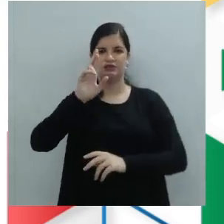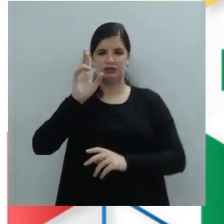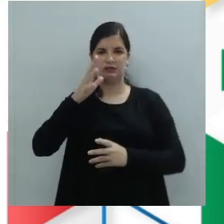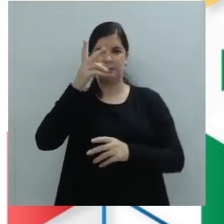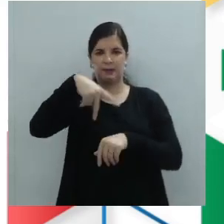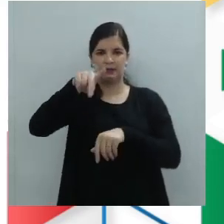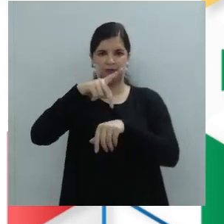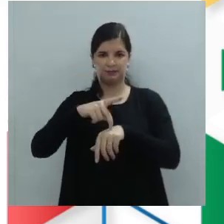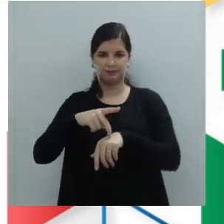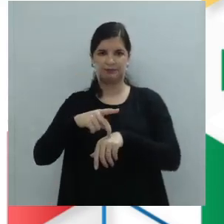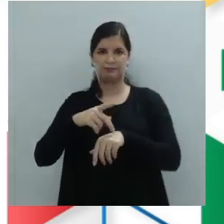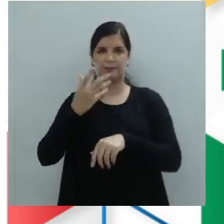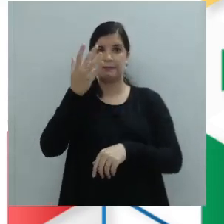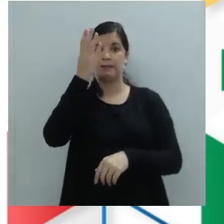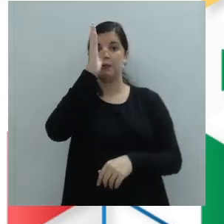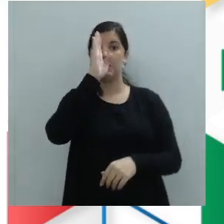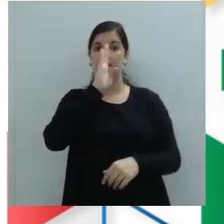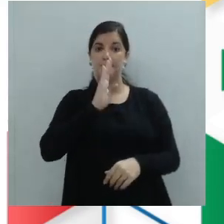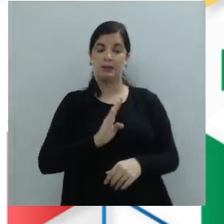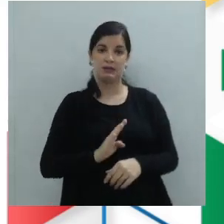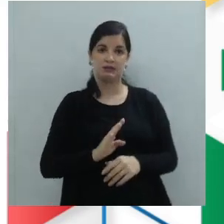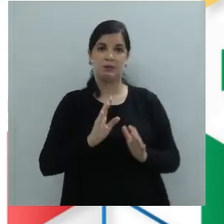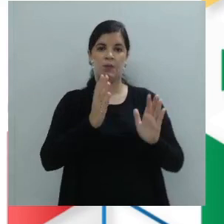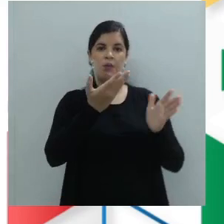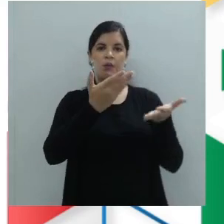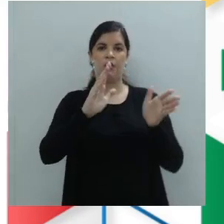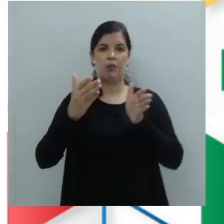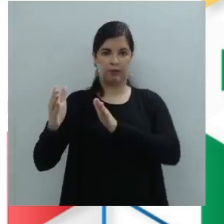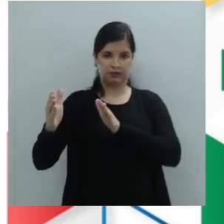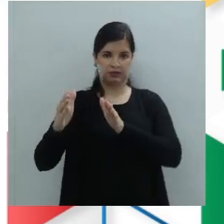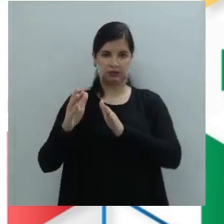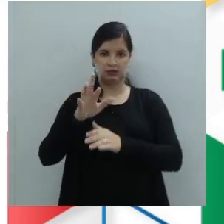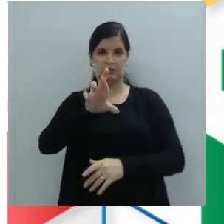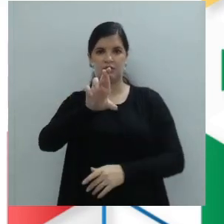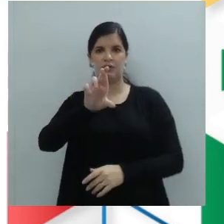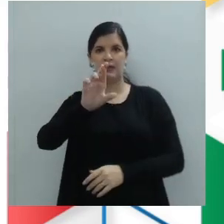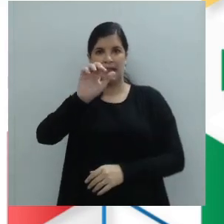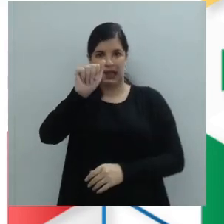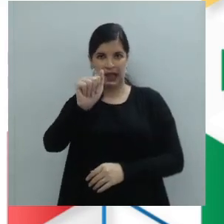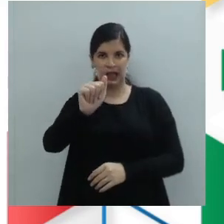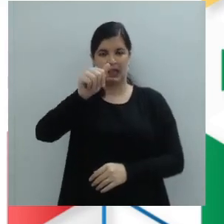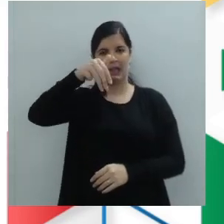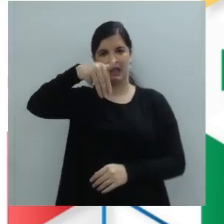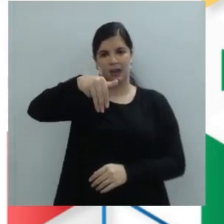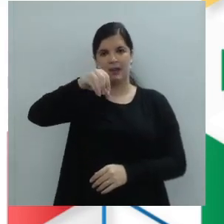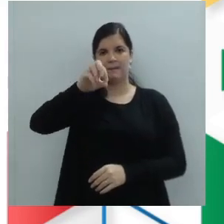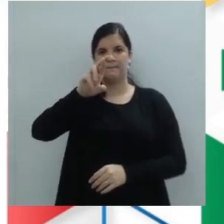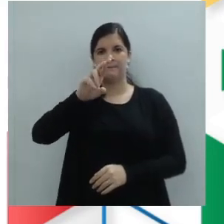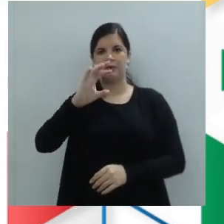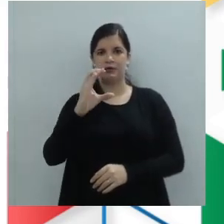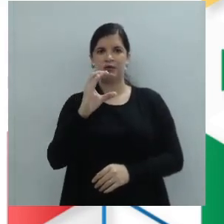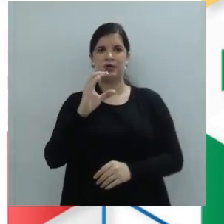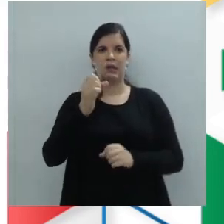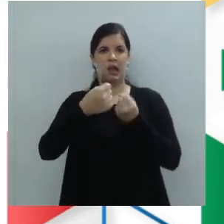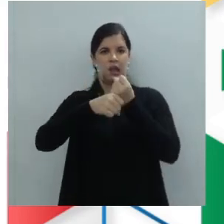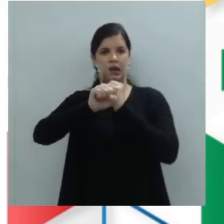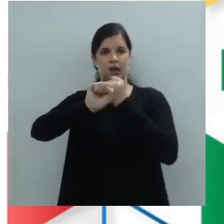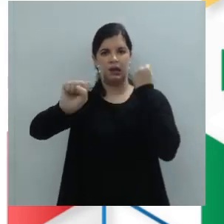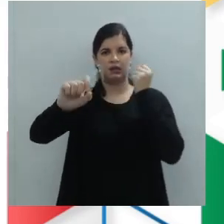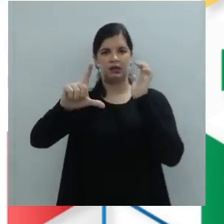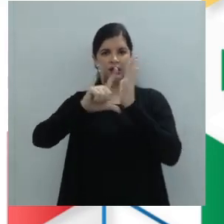nosso país. No Brasil, a Ordem Rosa Cruz, a MORC, chamada de a Grande Loja